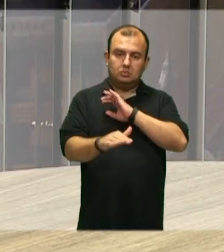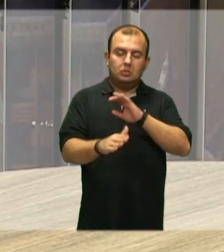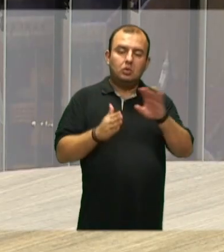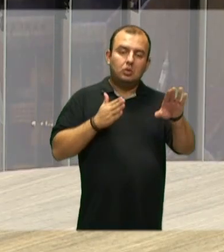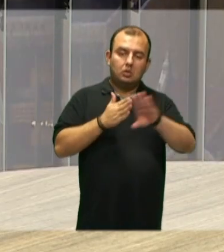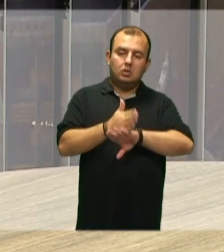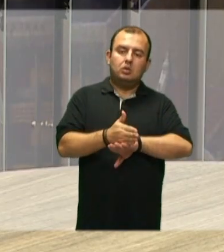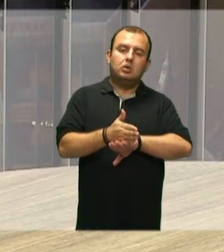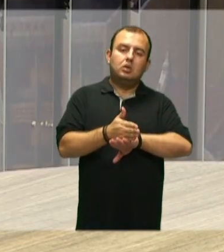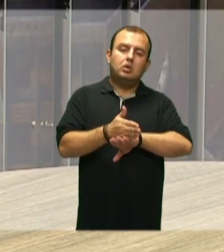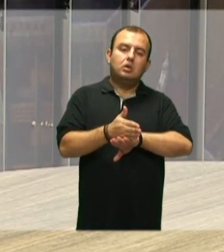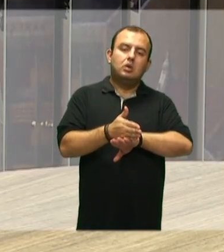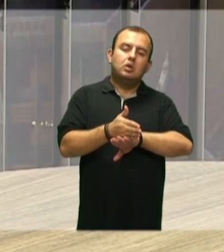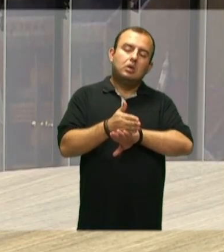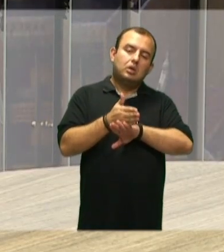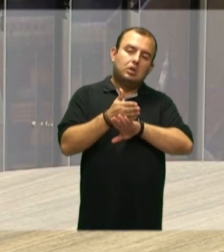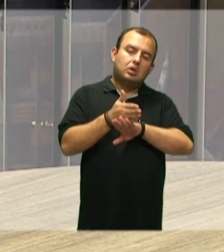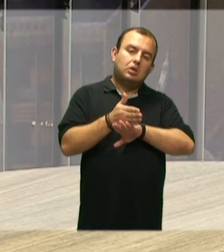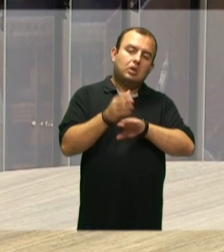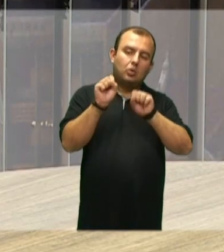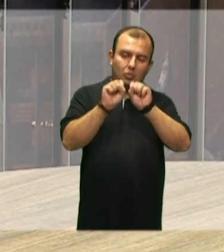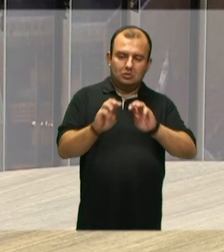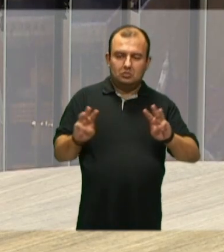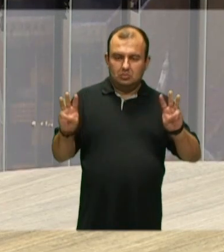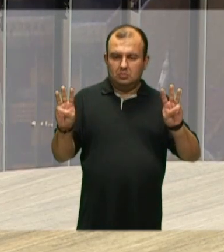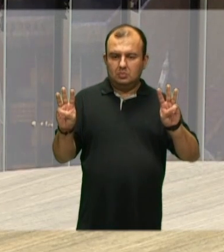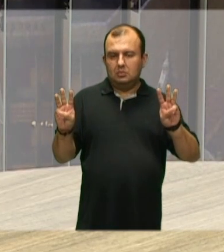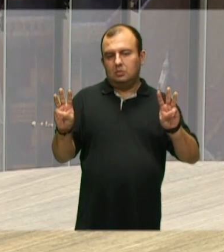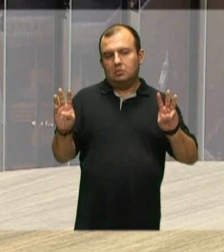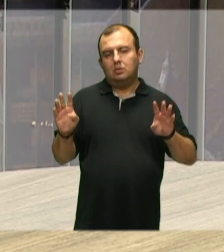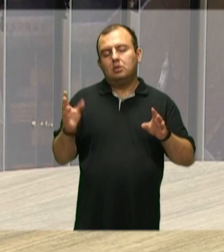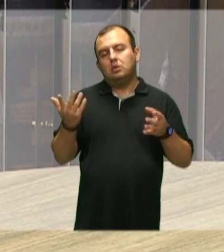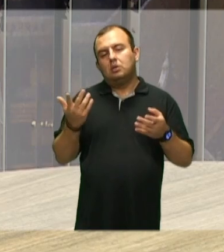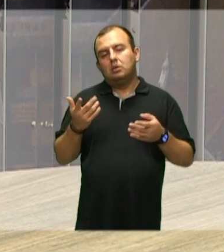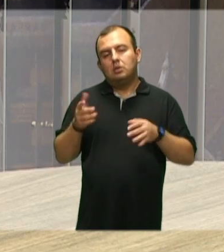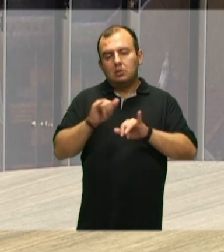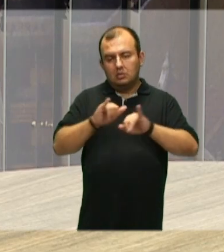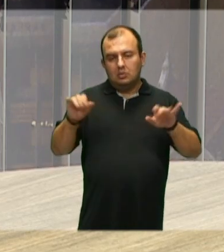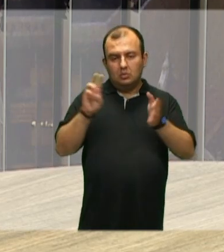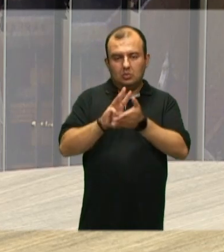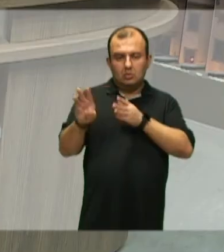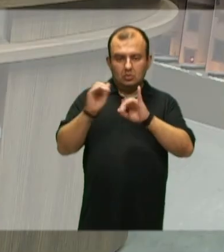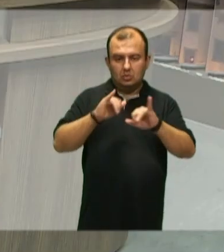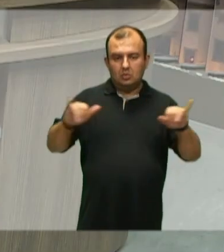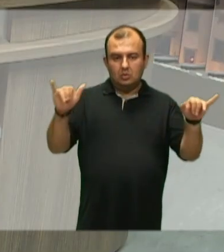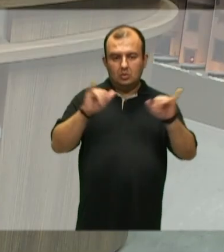mesmo em contato diretamente pelo meu WhatsApp, depois pode também divulgar se quiser.